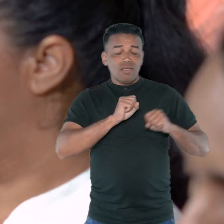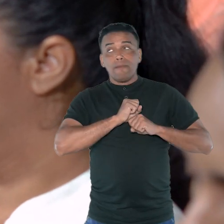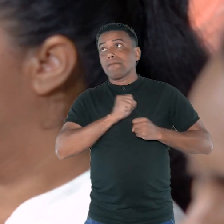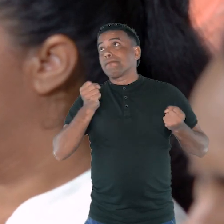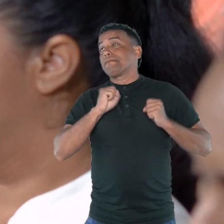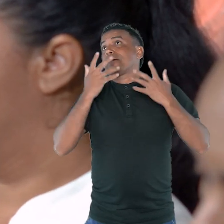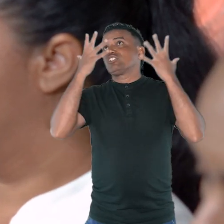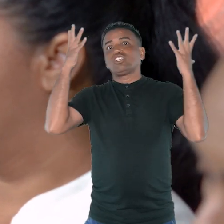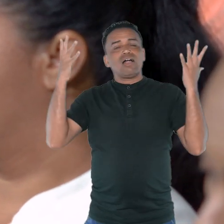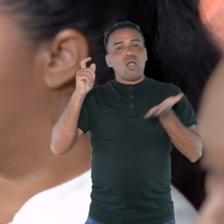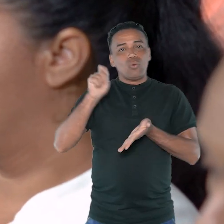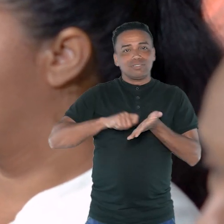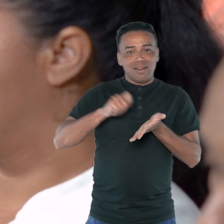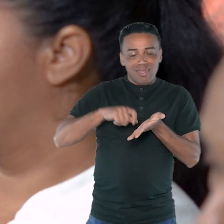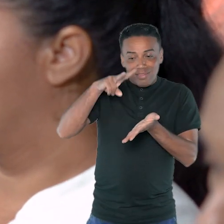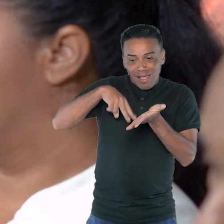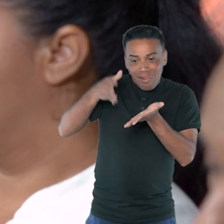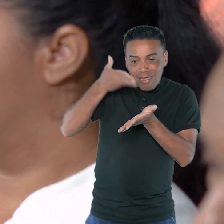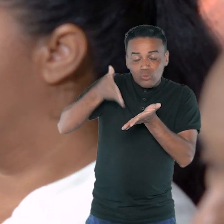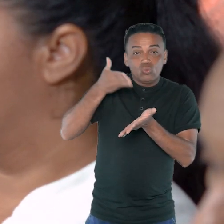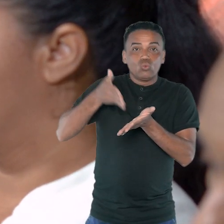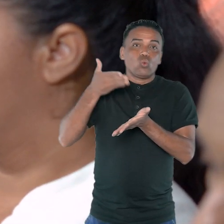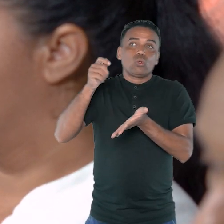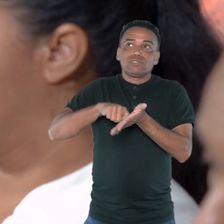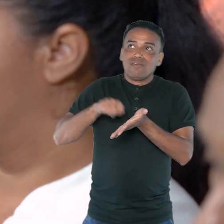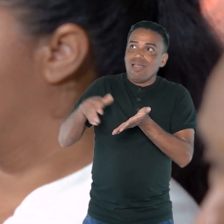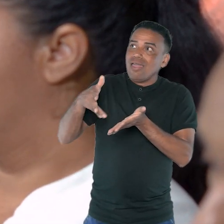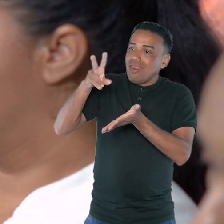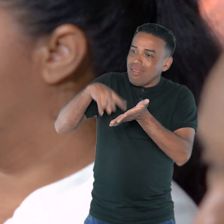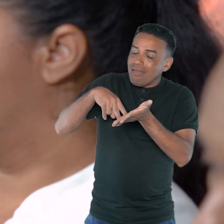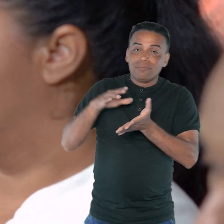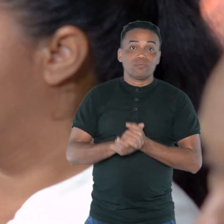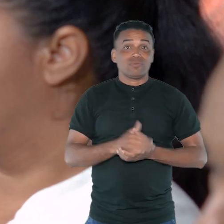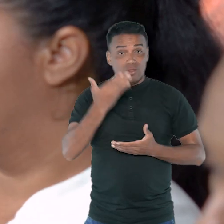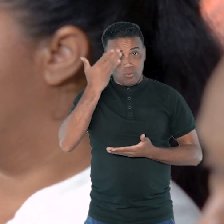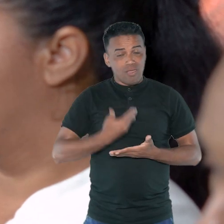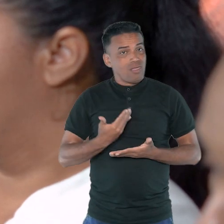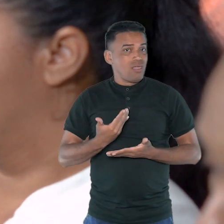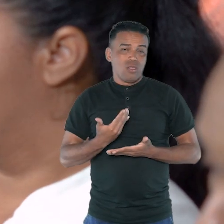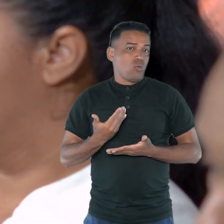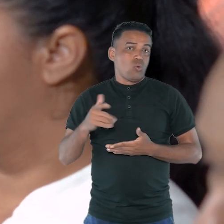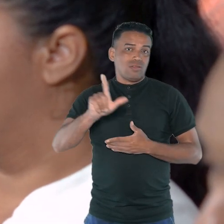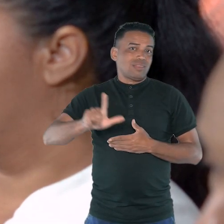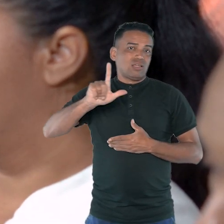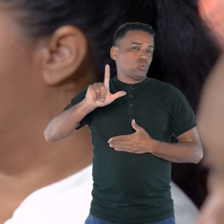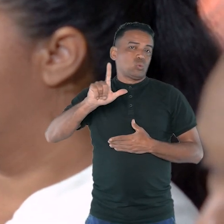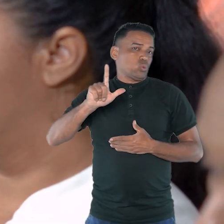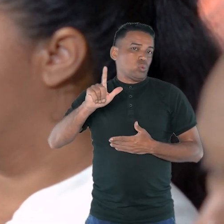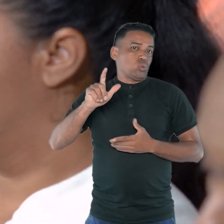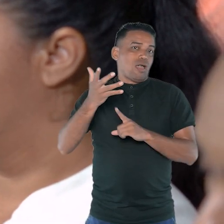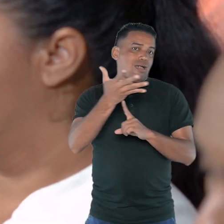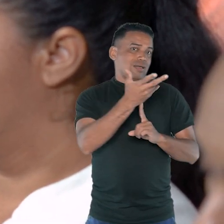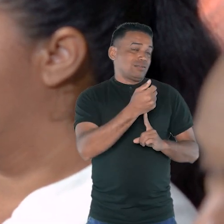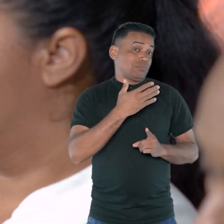paixão pela leitura. Por exemplo, como eu sou um artista que ainda não sou publicada,